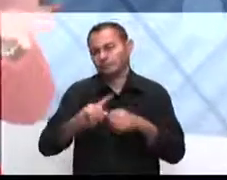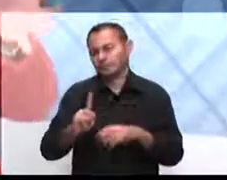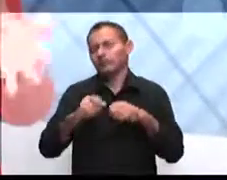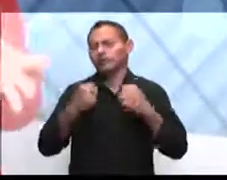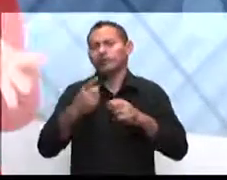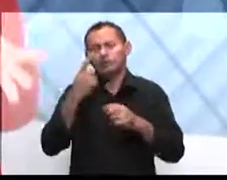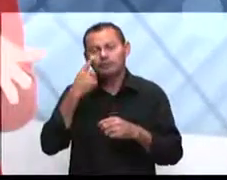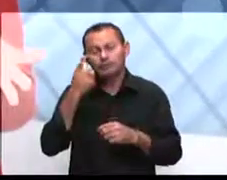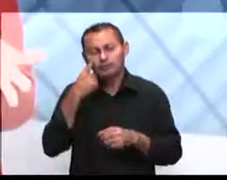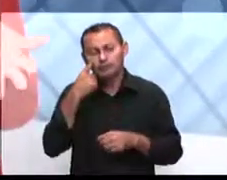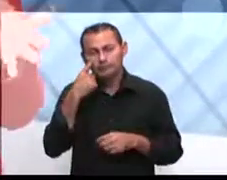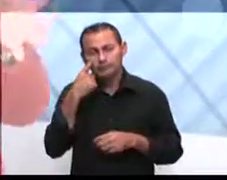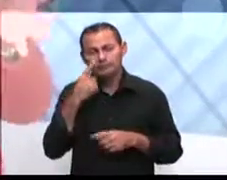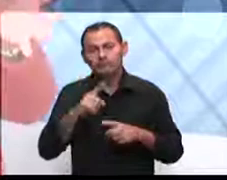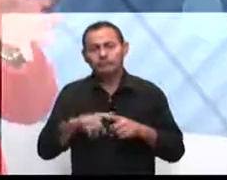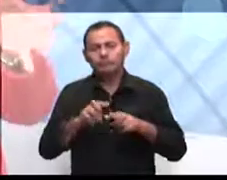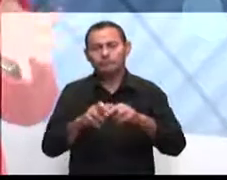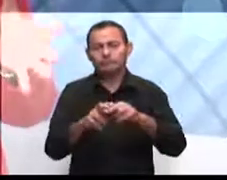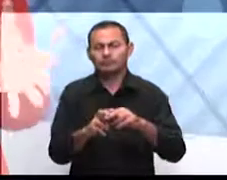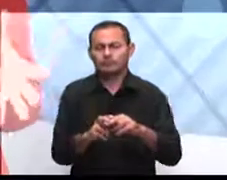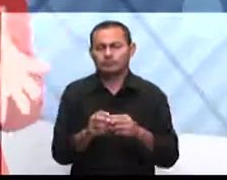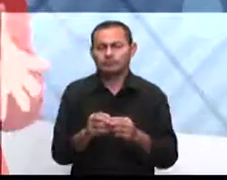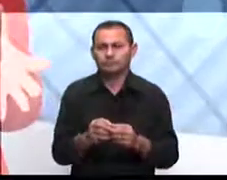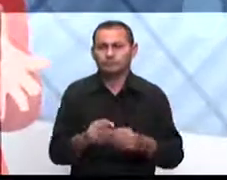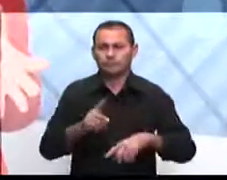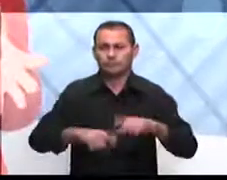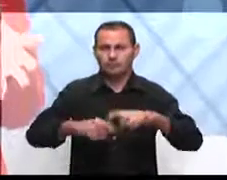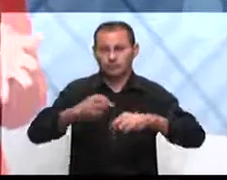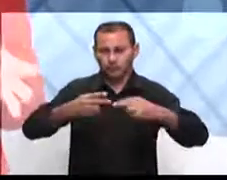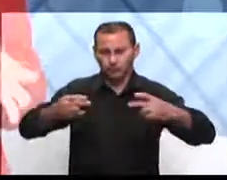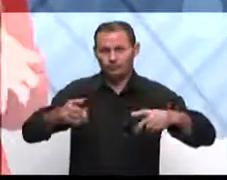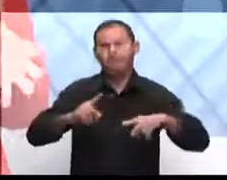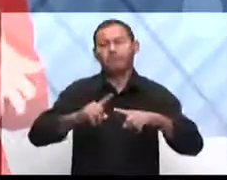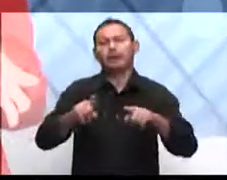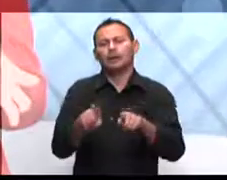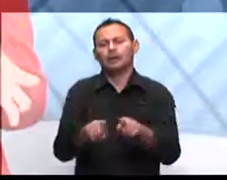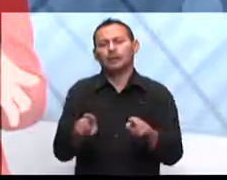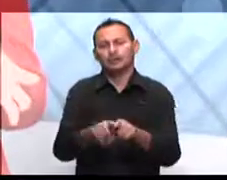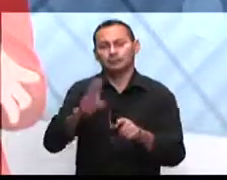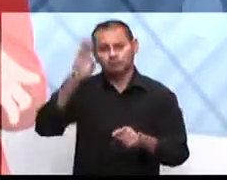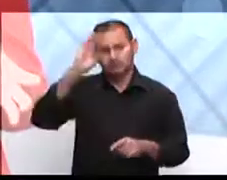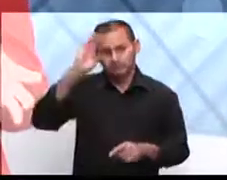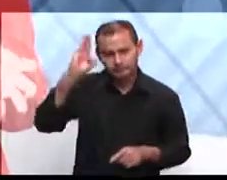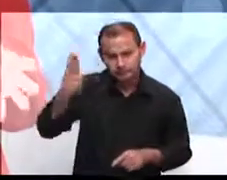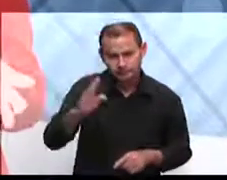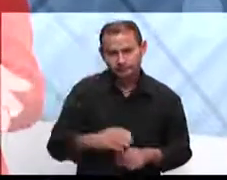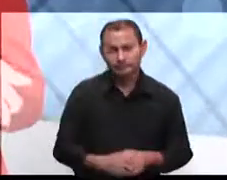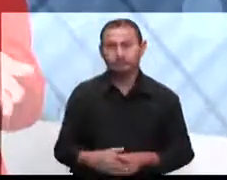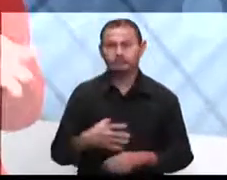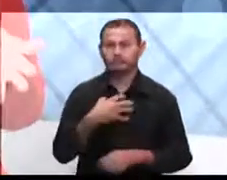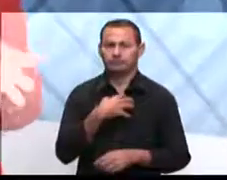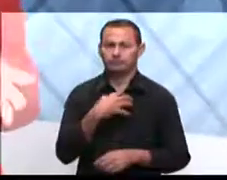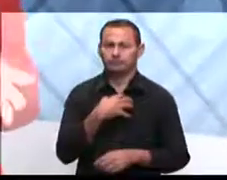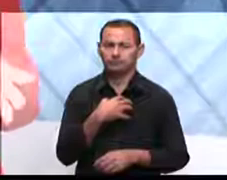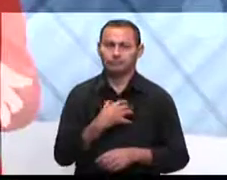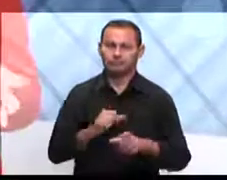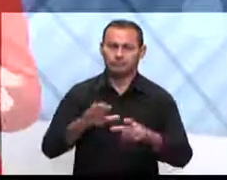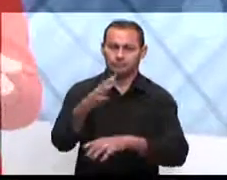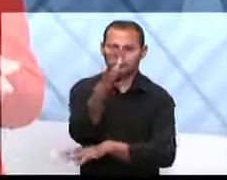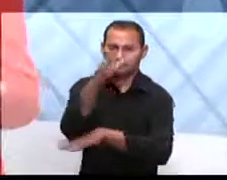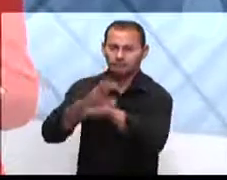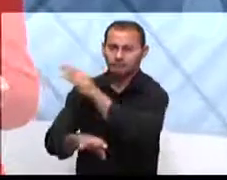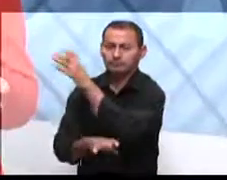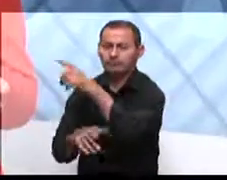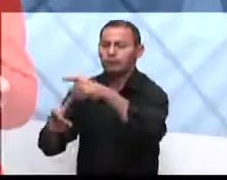só verificar a questão do produto, mas principalmente, né, as condições